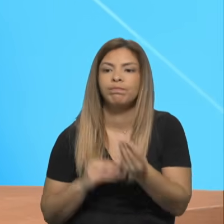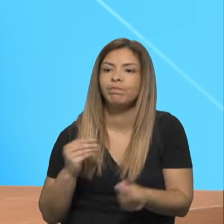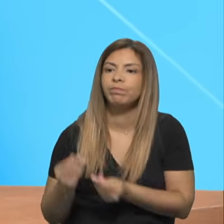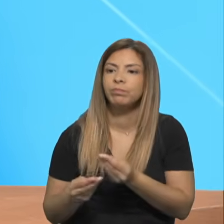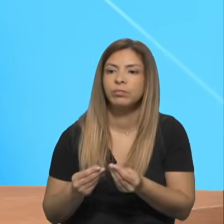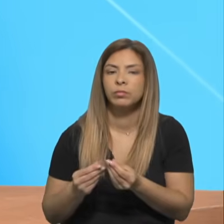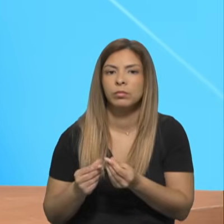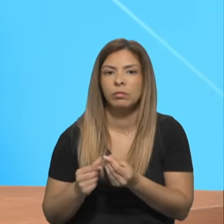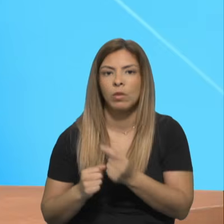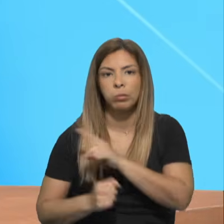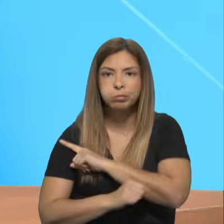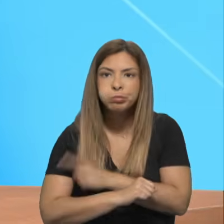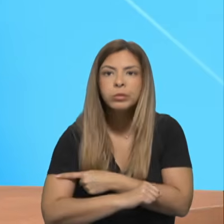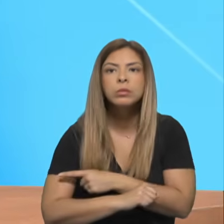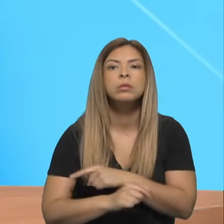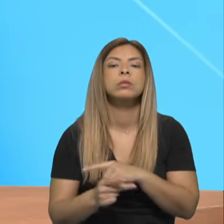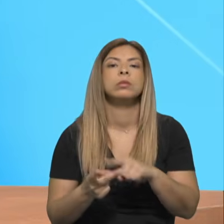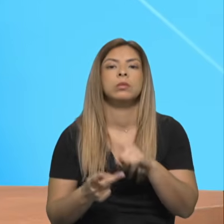o poder que se está